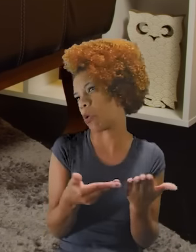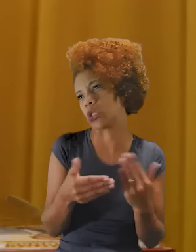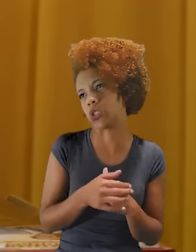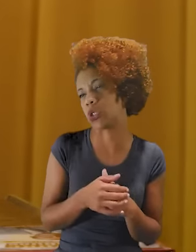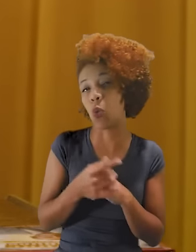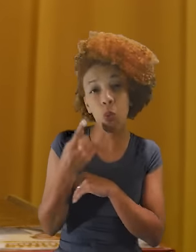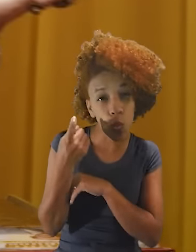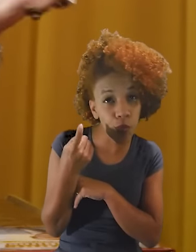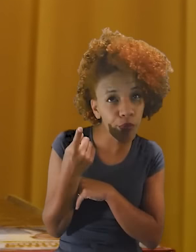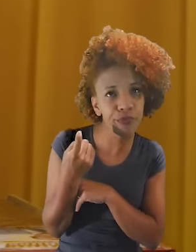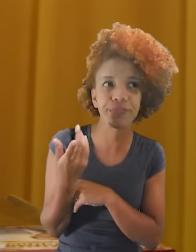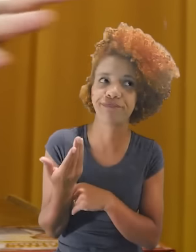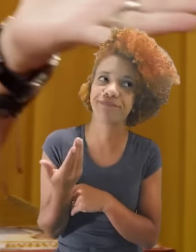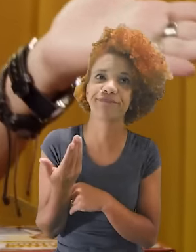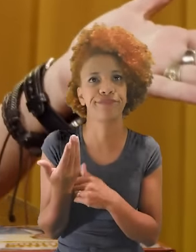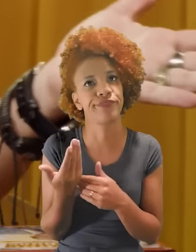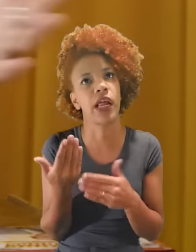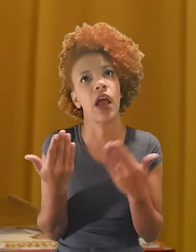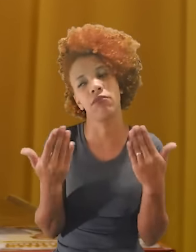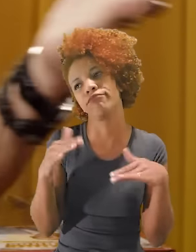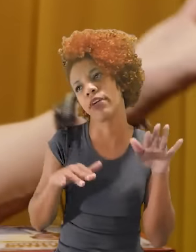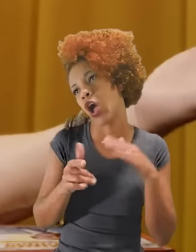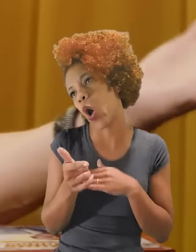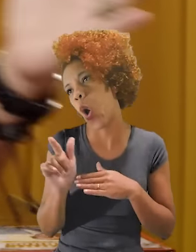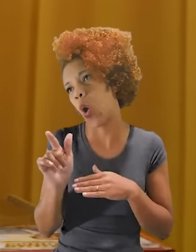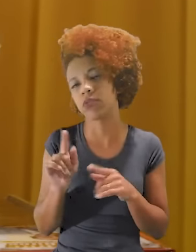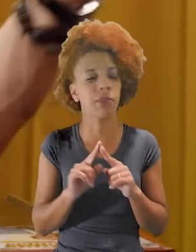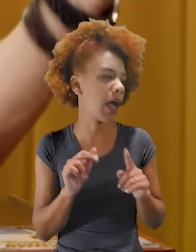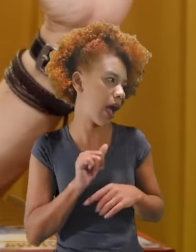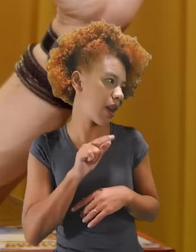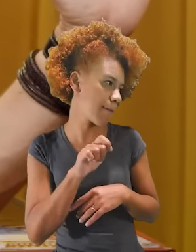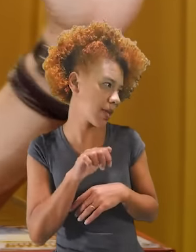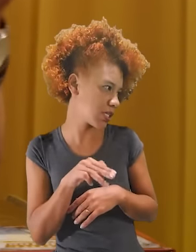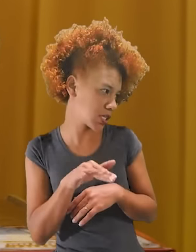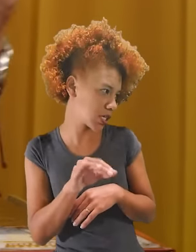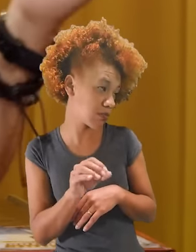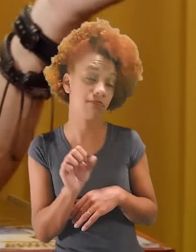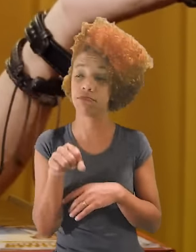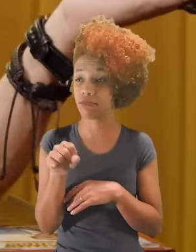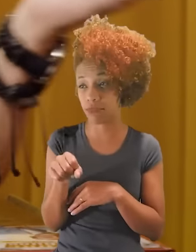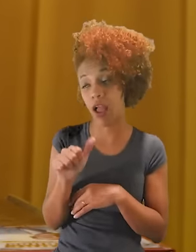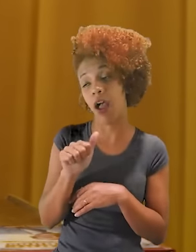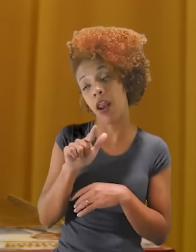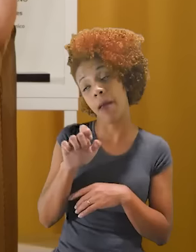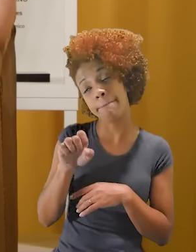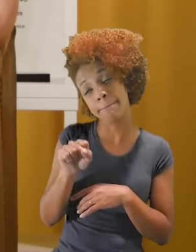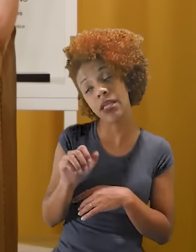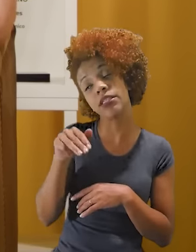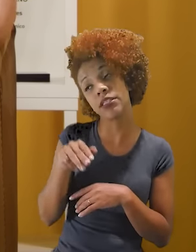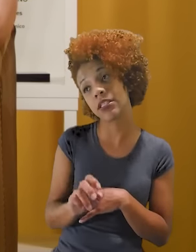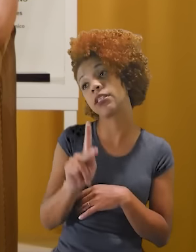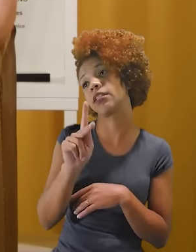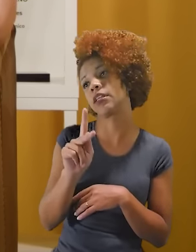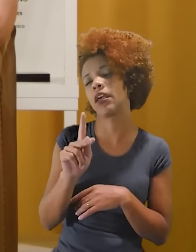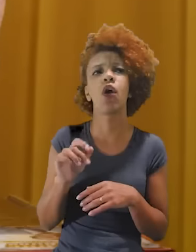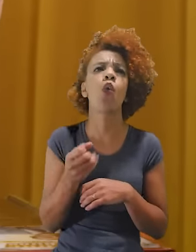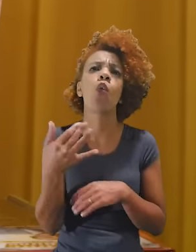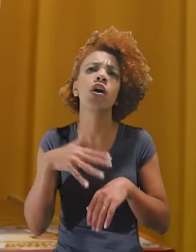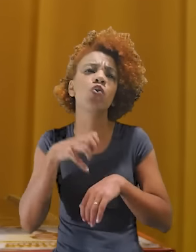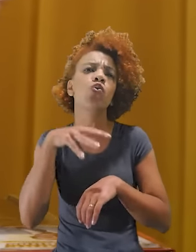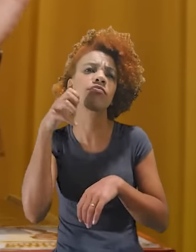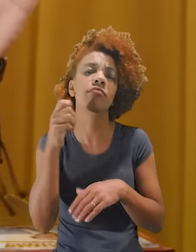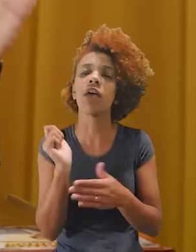único cara... Óbvio, guardadas as mesmas proporções, são outras áreas. Elon Musk? Só. Cara, que eu acho tão doido quanto. É, porque eu acho tão doido quanto, assim. Quanto custa o